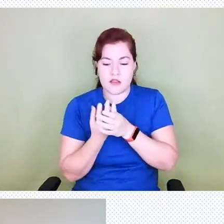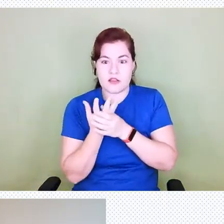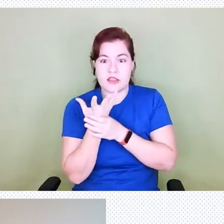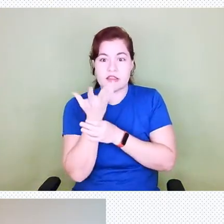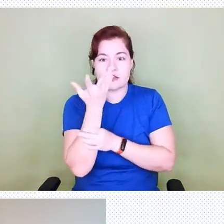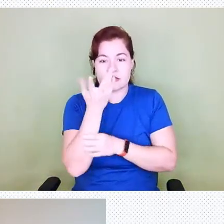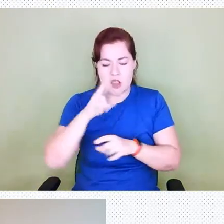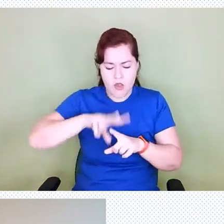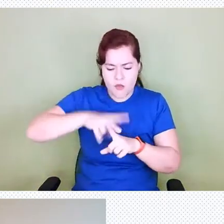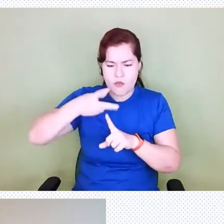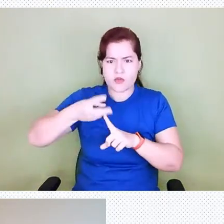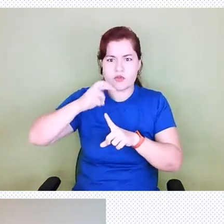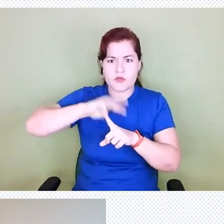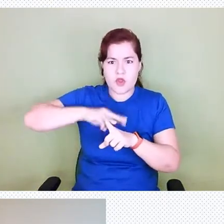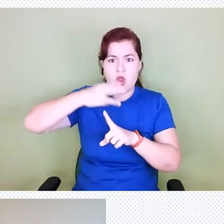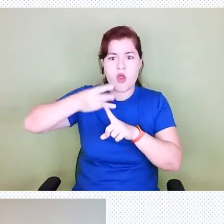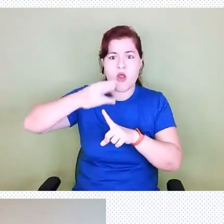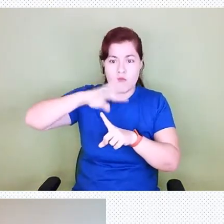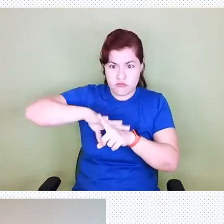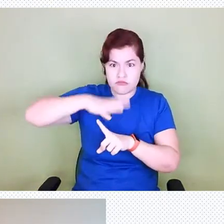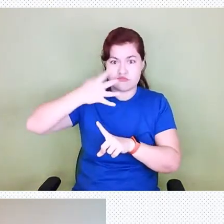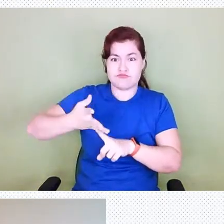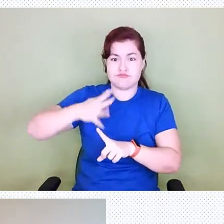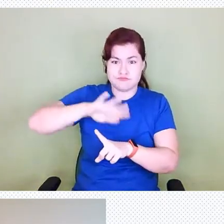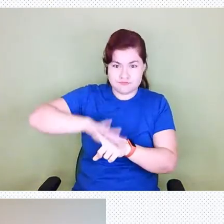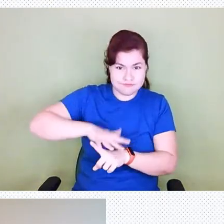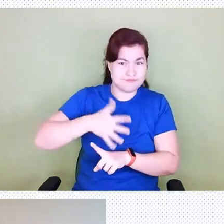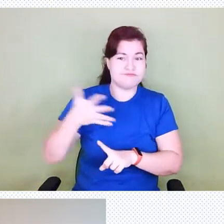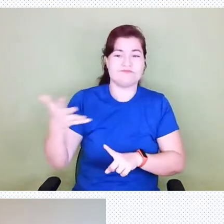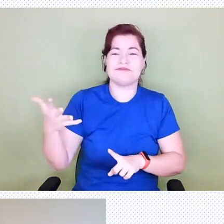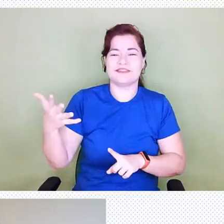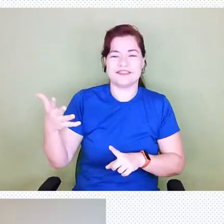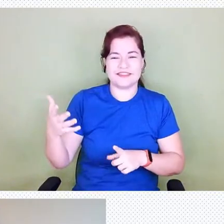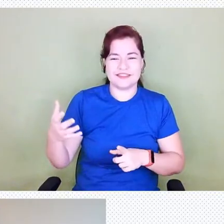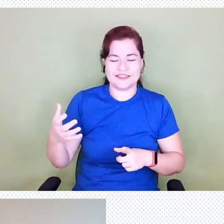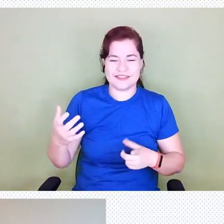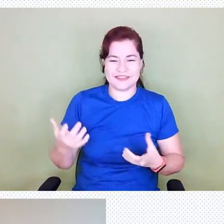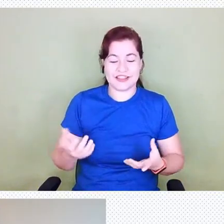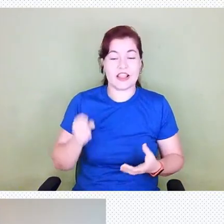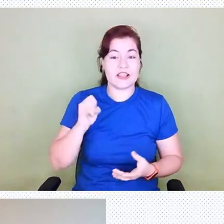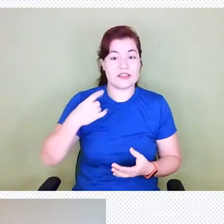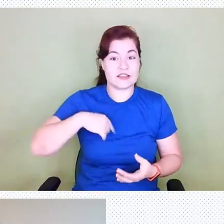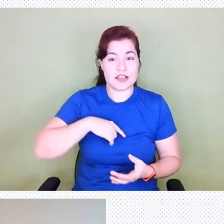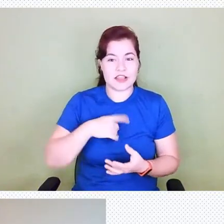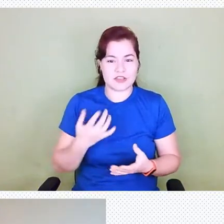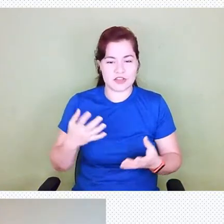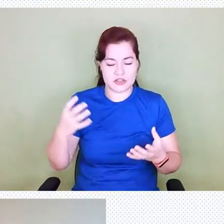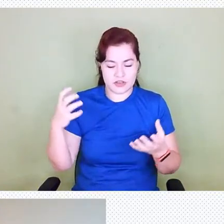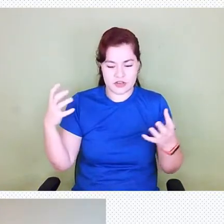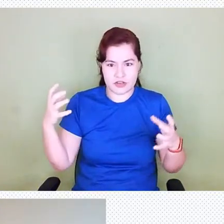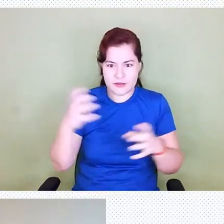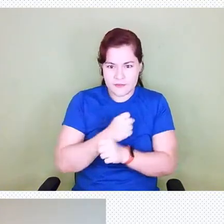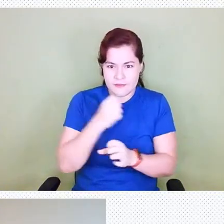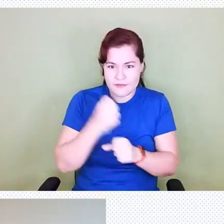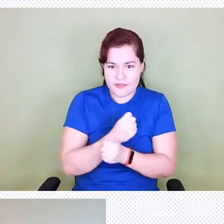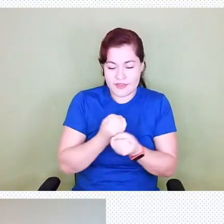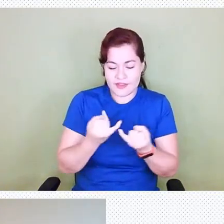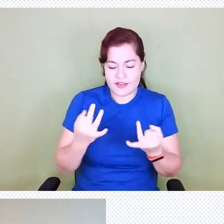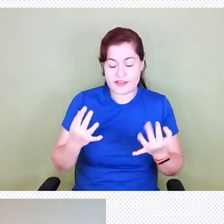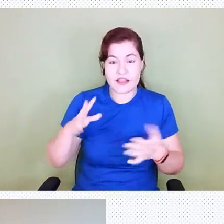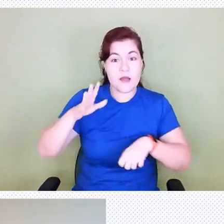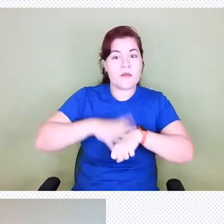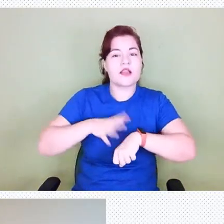por 30, 60 e 100 a colheita. Se nós pudermos trazer para uma linguagem matemática mais comum no nosso dia a